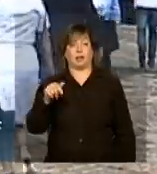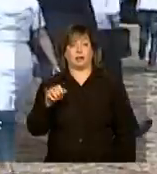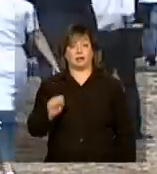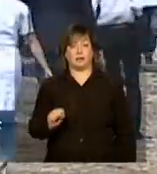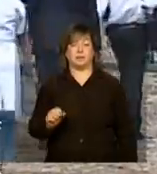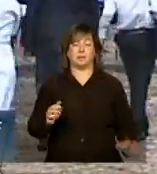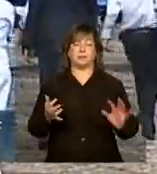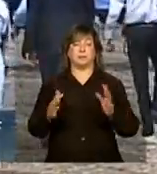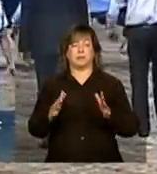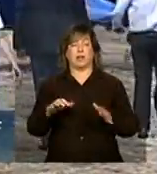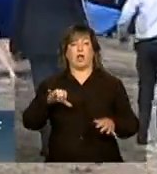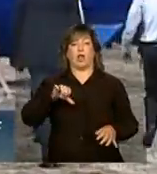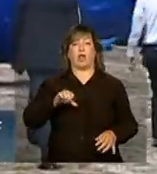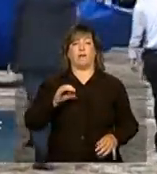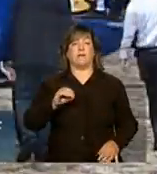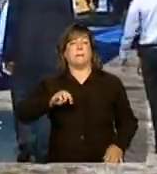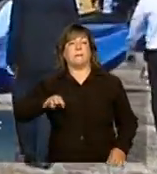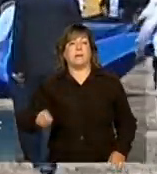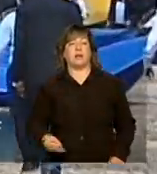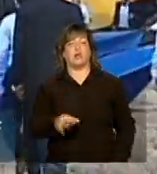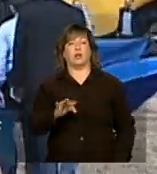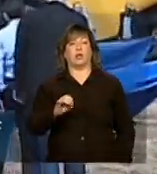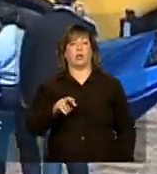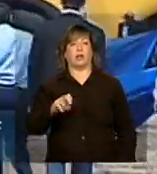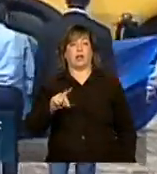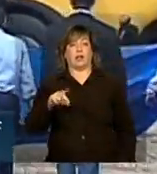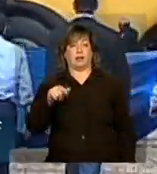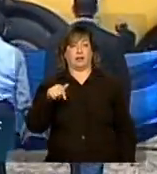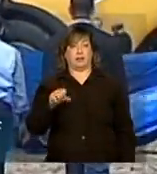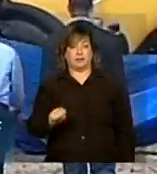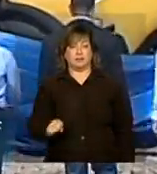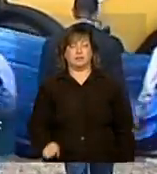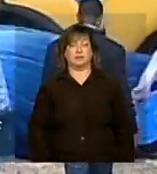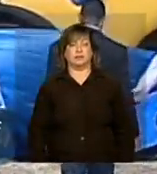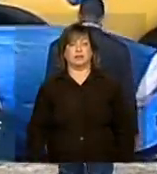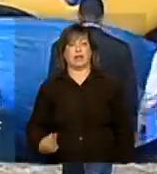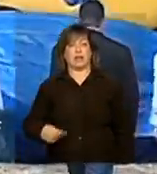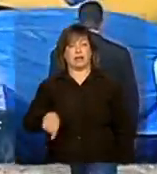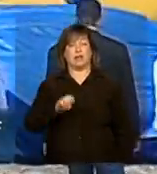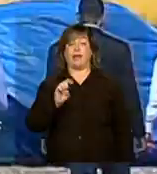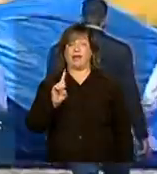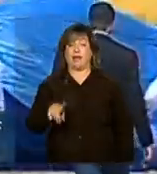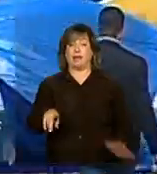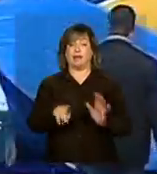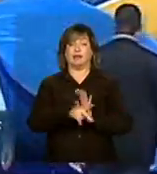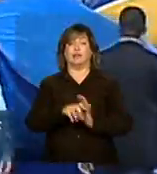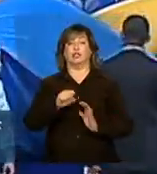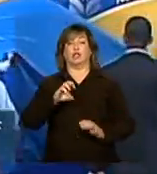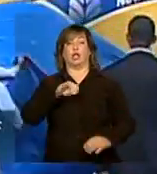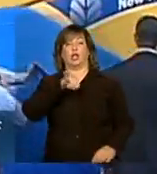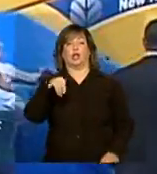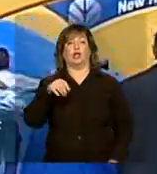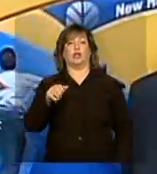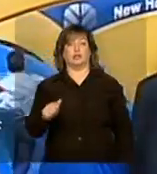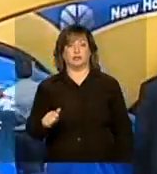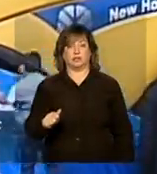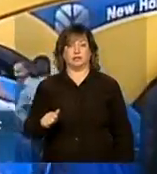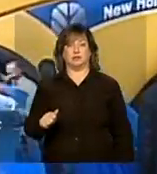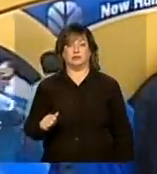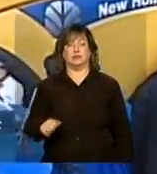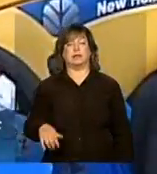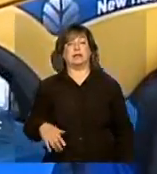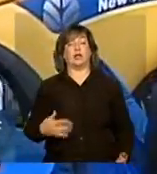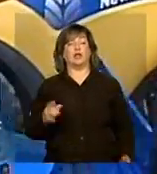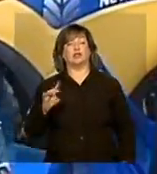aproximadamente 90 milhões de toneladas são soja só a soja